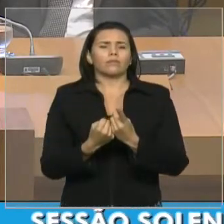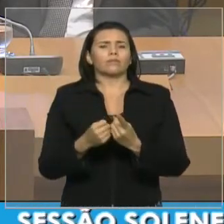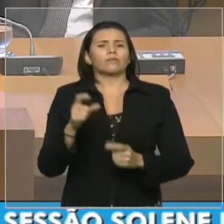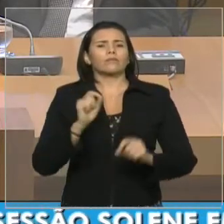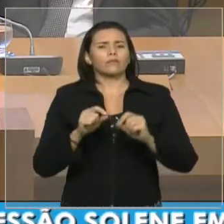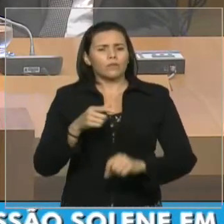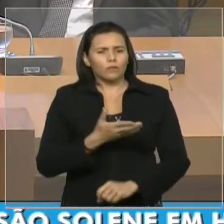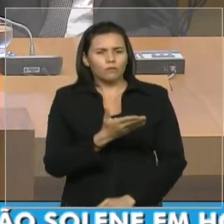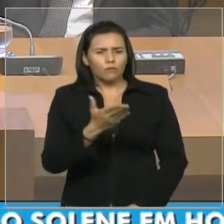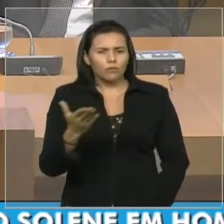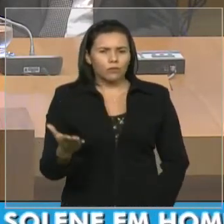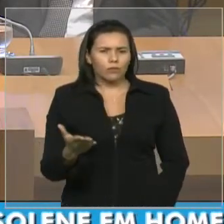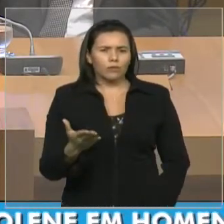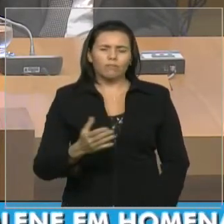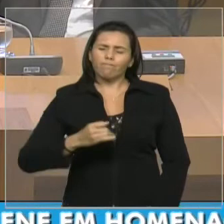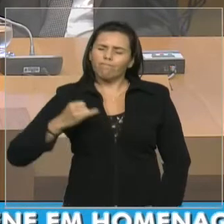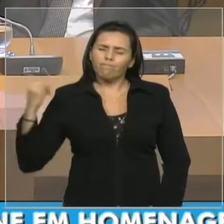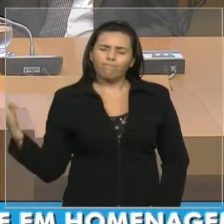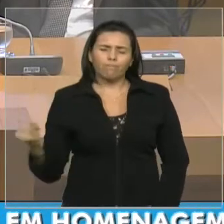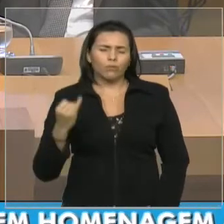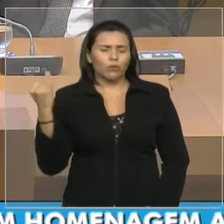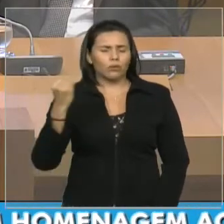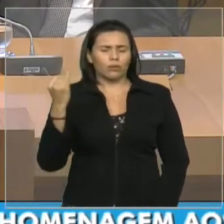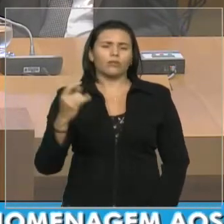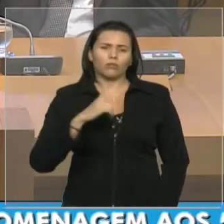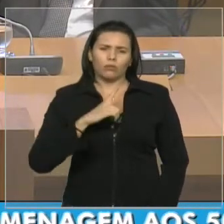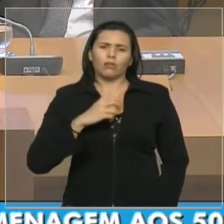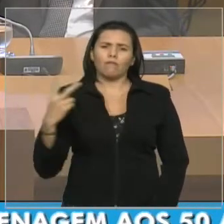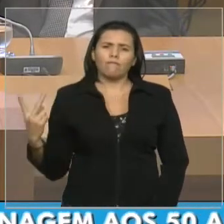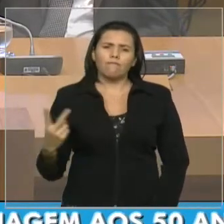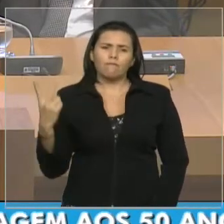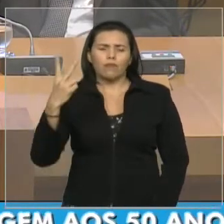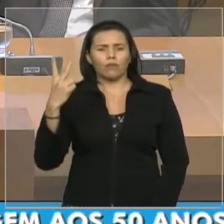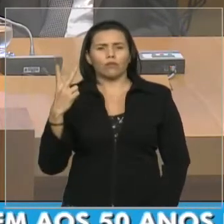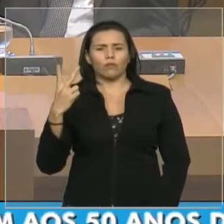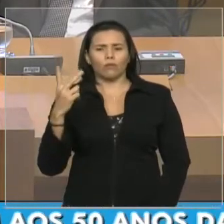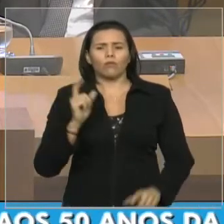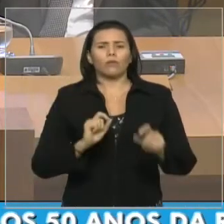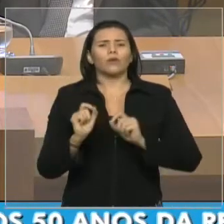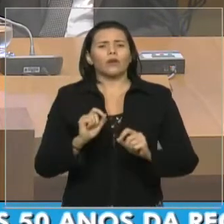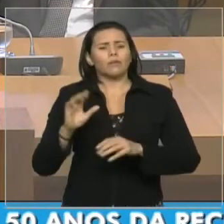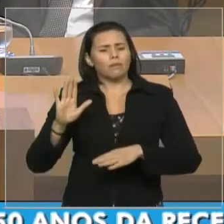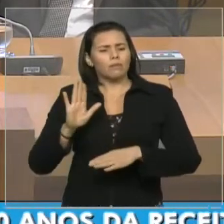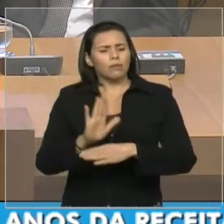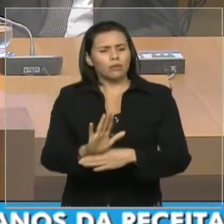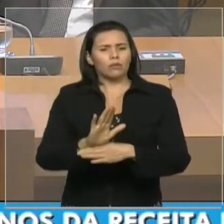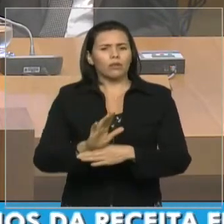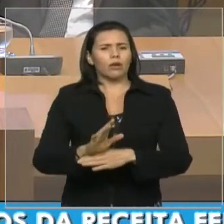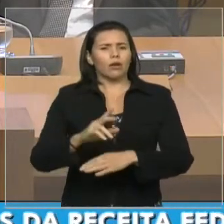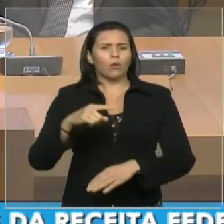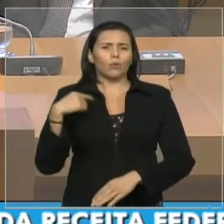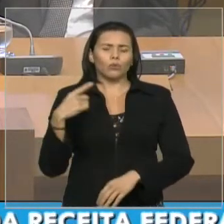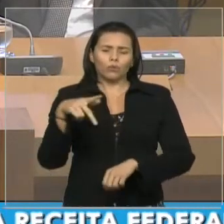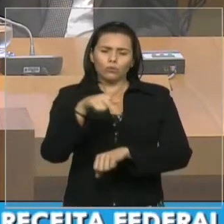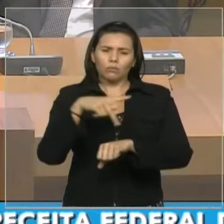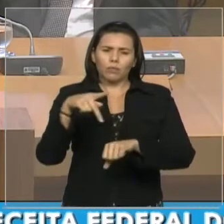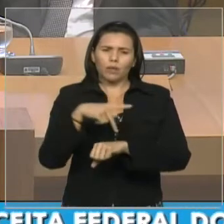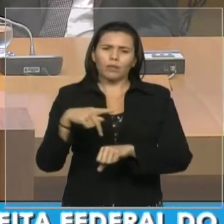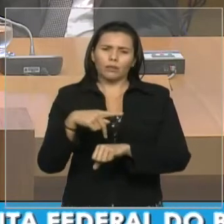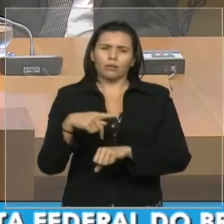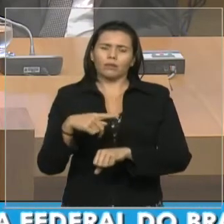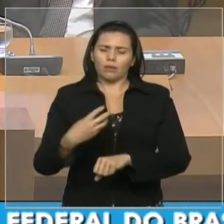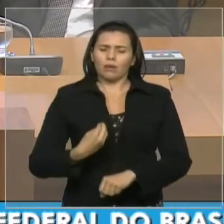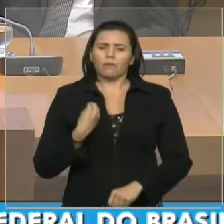são agentes fundamentais para que nós possamos, para que o nosso país possa ter qualidade de vida, para